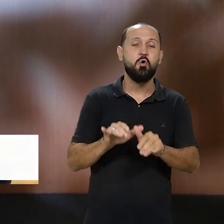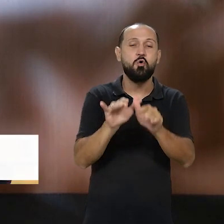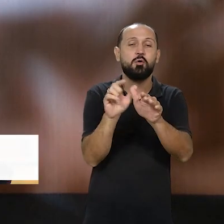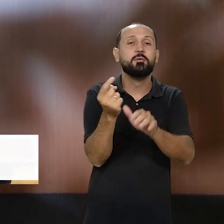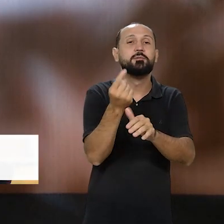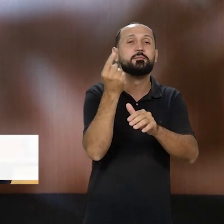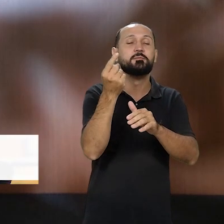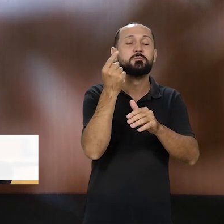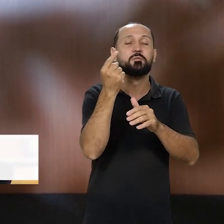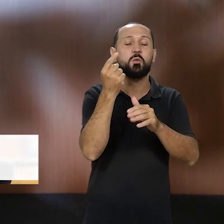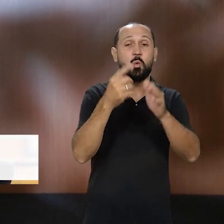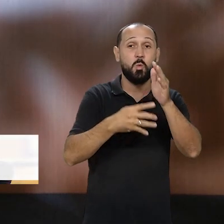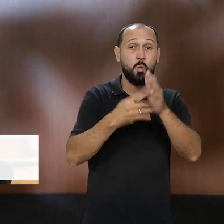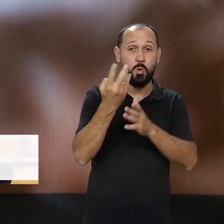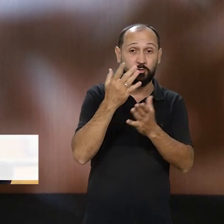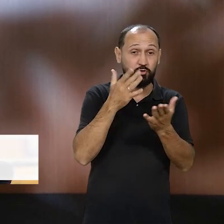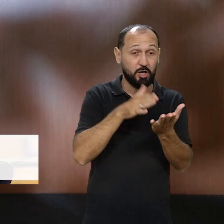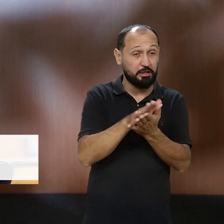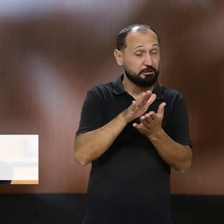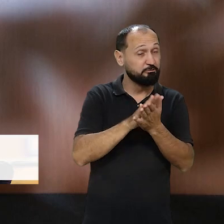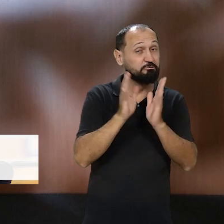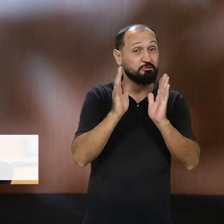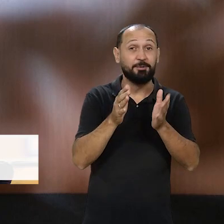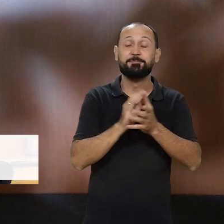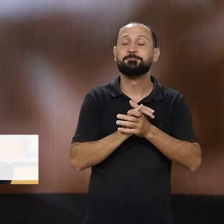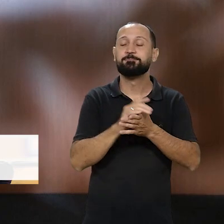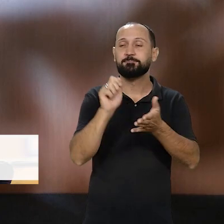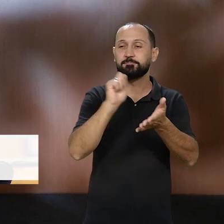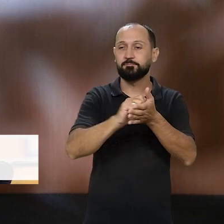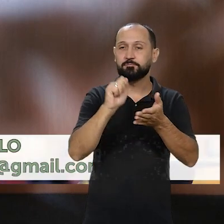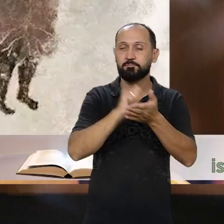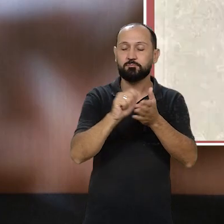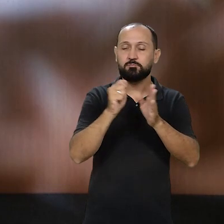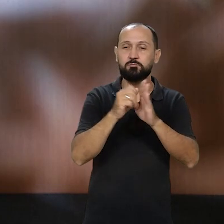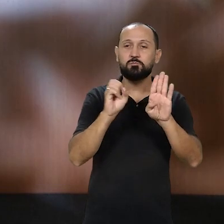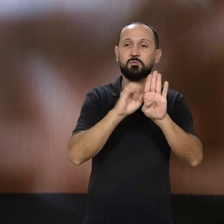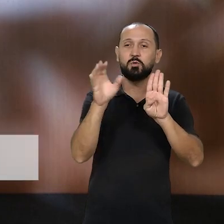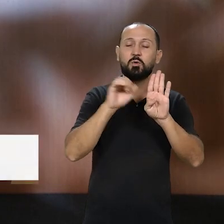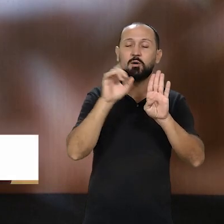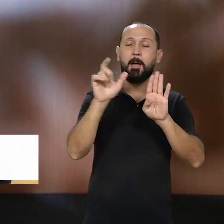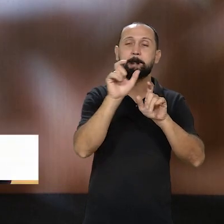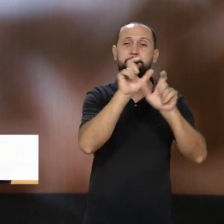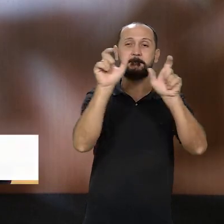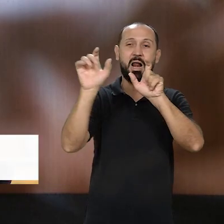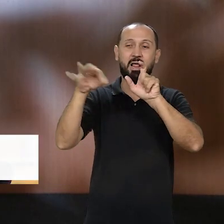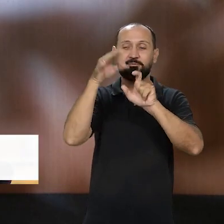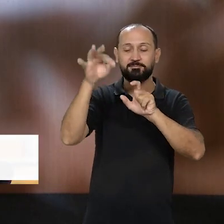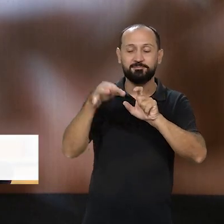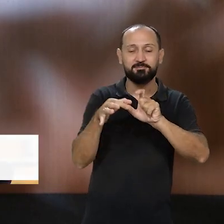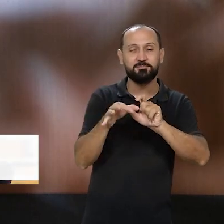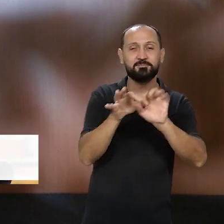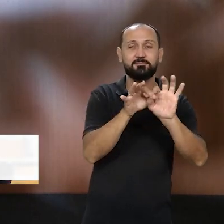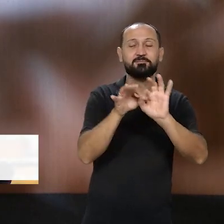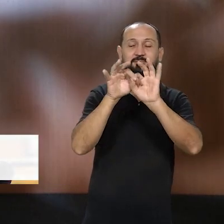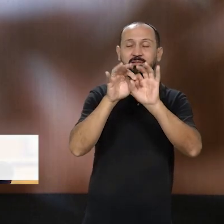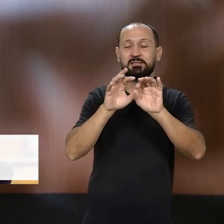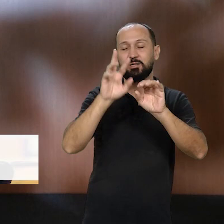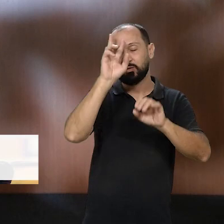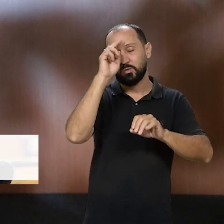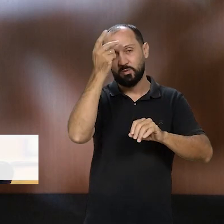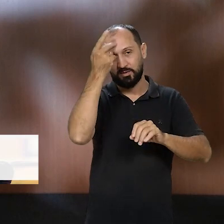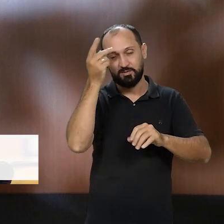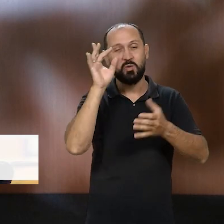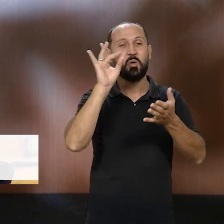Solo, o quarto da carreira. Ela também é autora do blog Costurando Palavras, Ludibriando o Real,